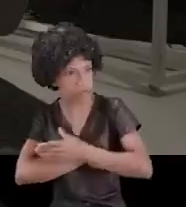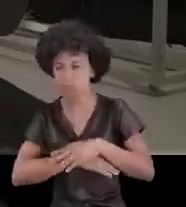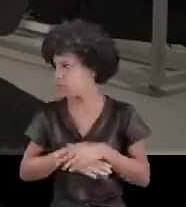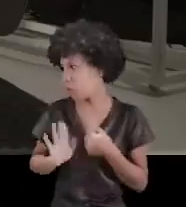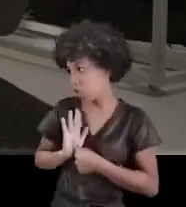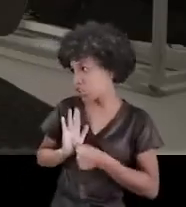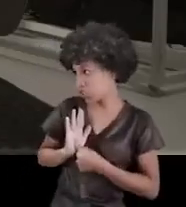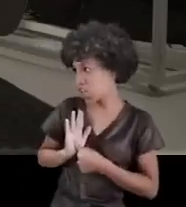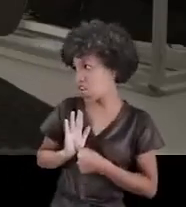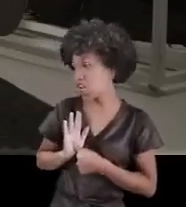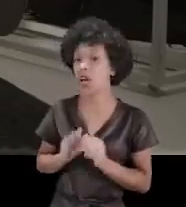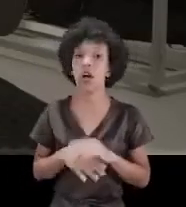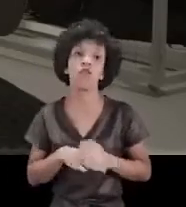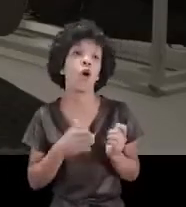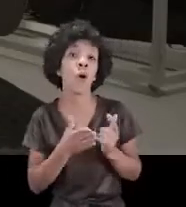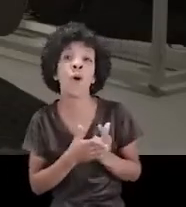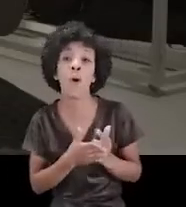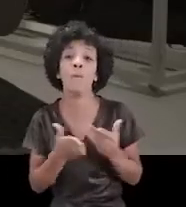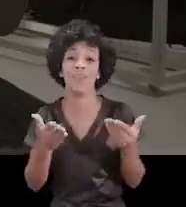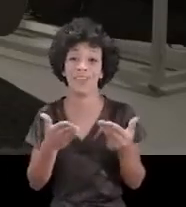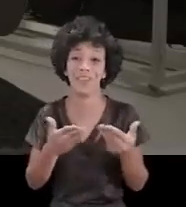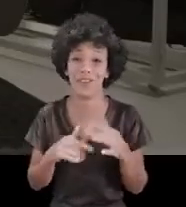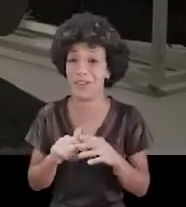só compro uma casa e fala agora